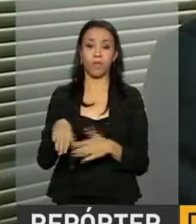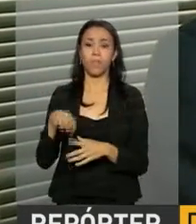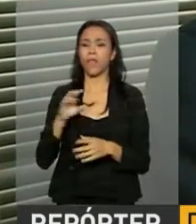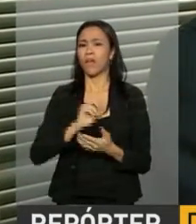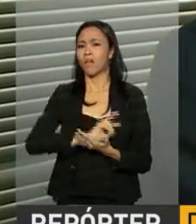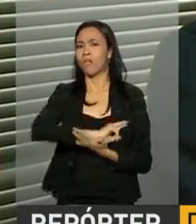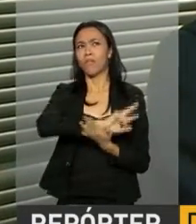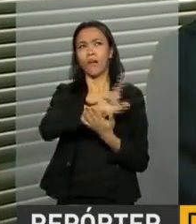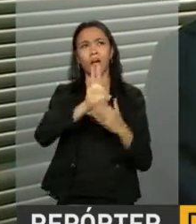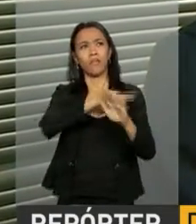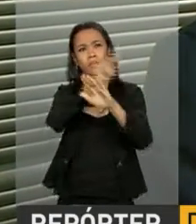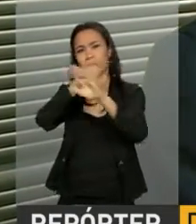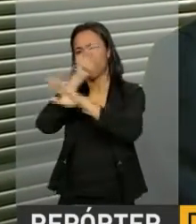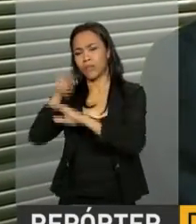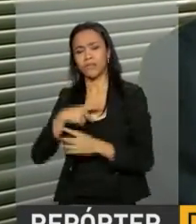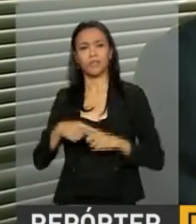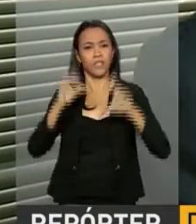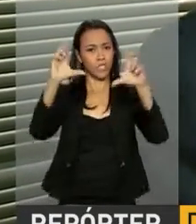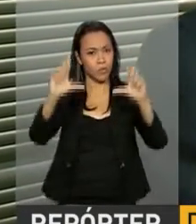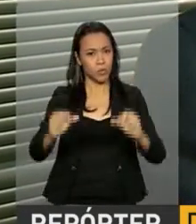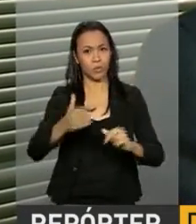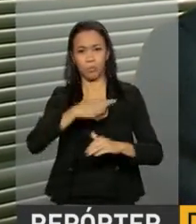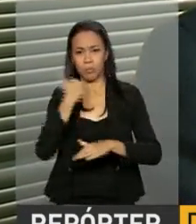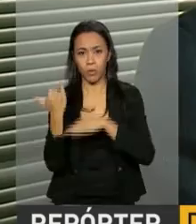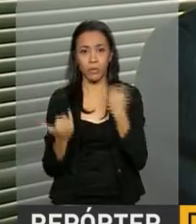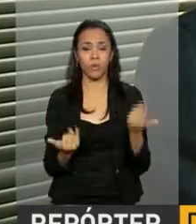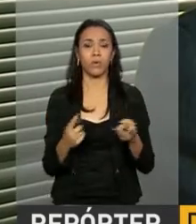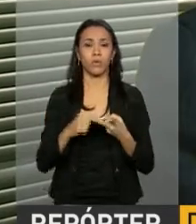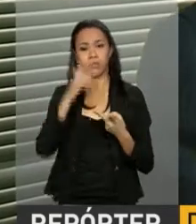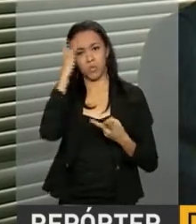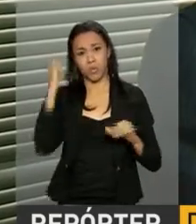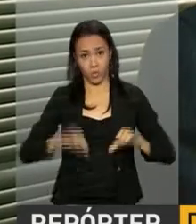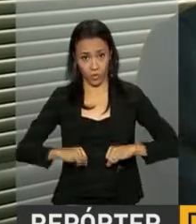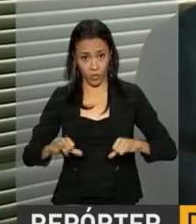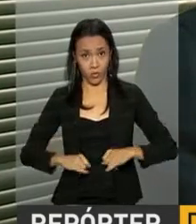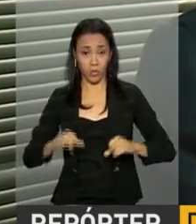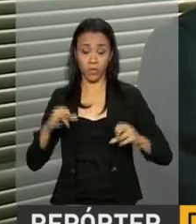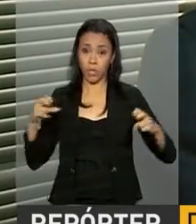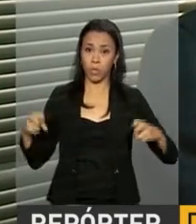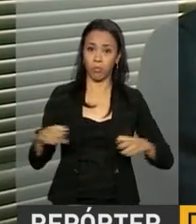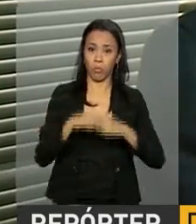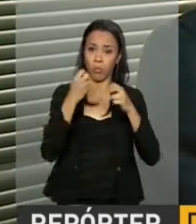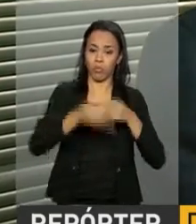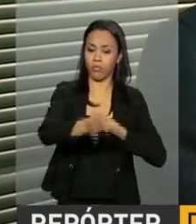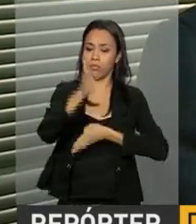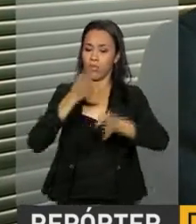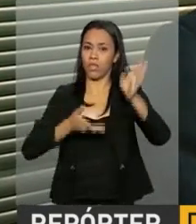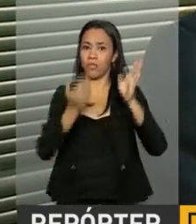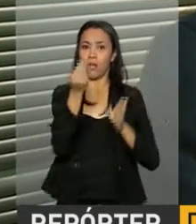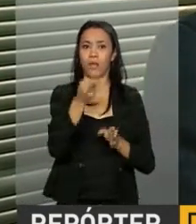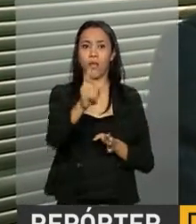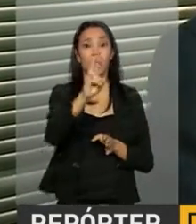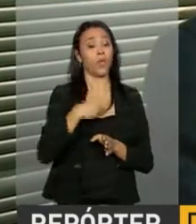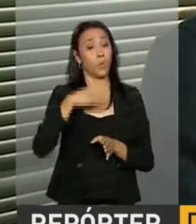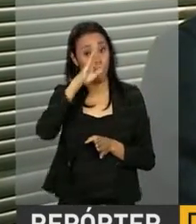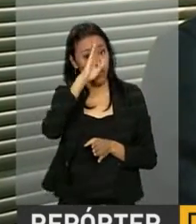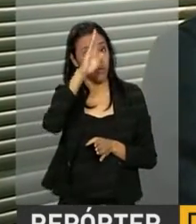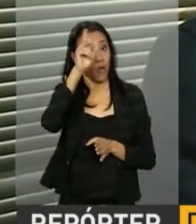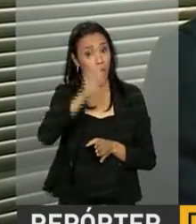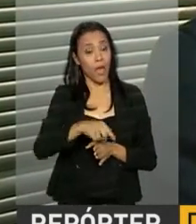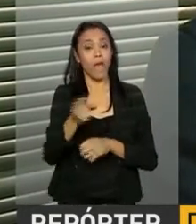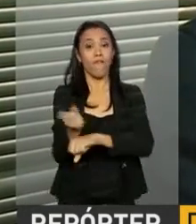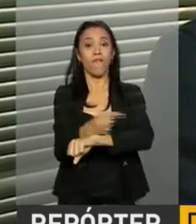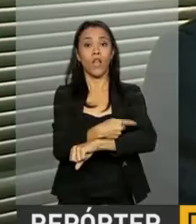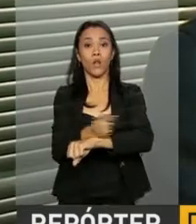número de feridos no trânsito é tiveram como ponto principal a o controle da velocidade